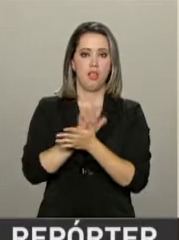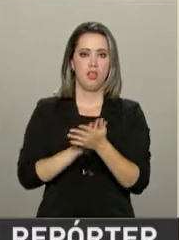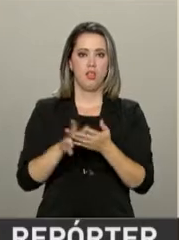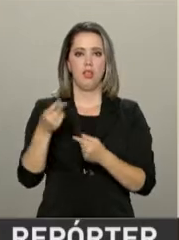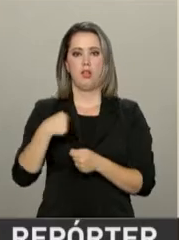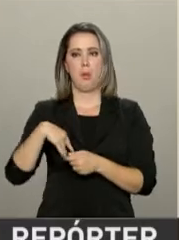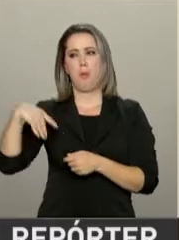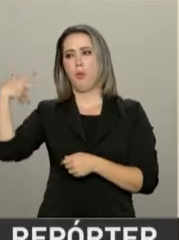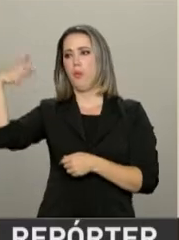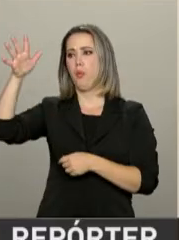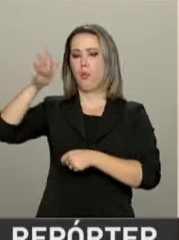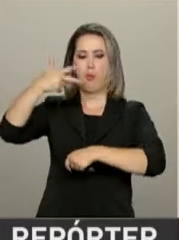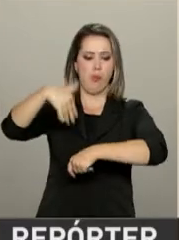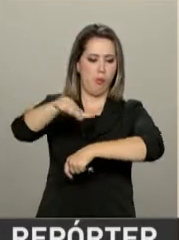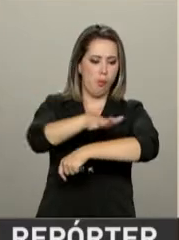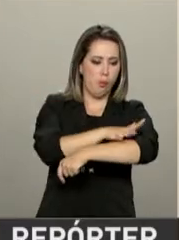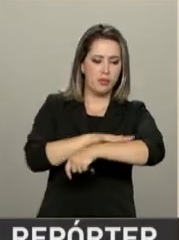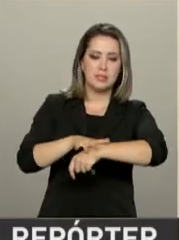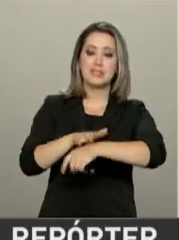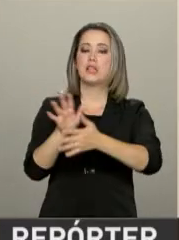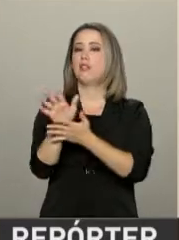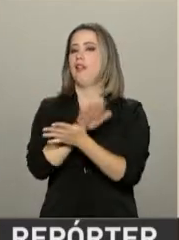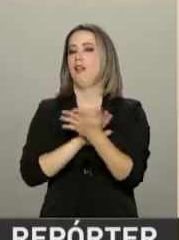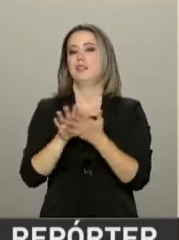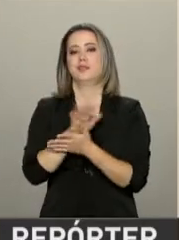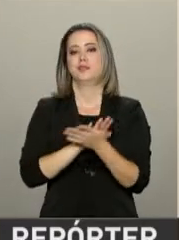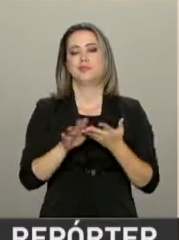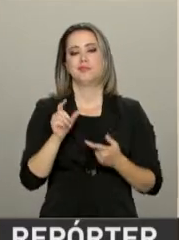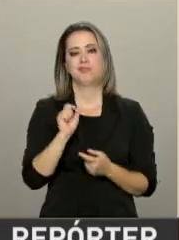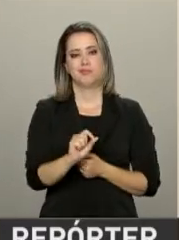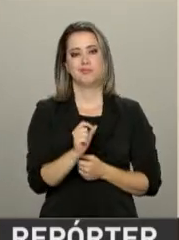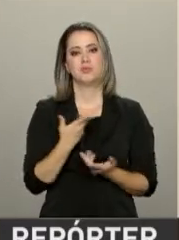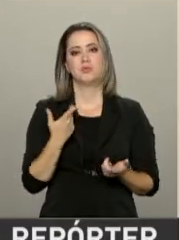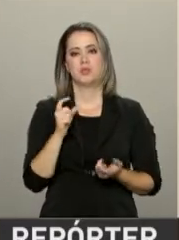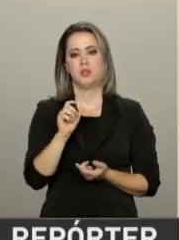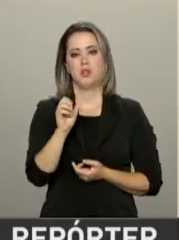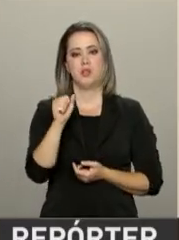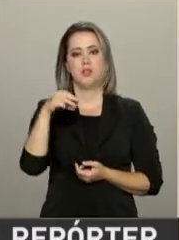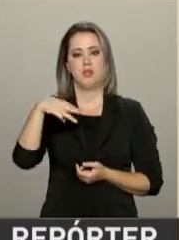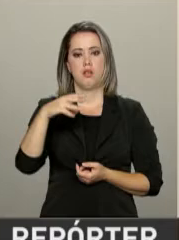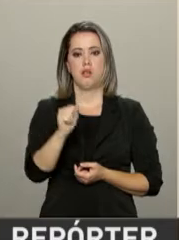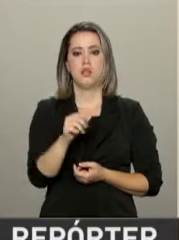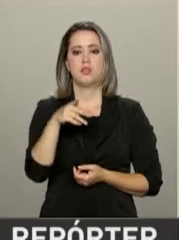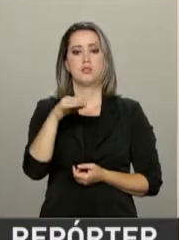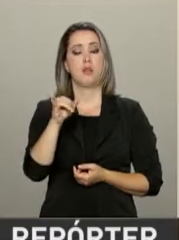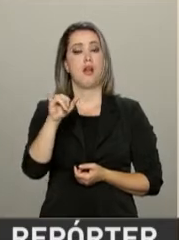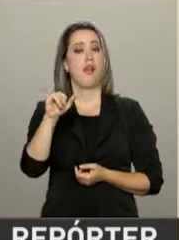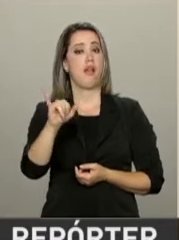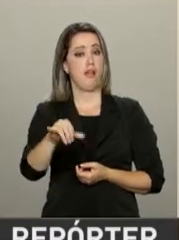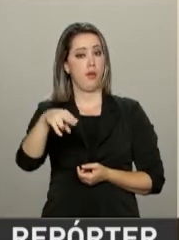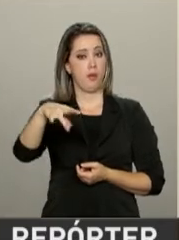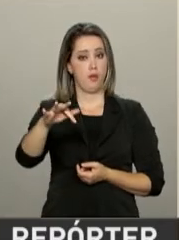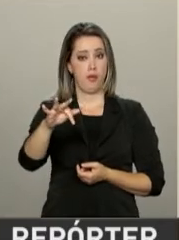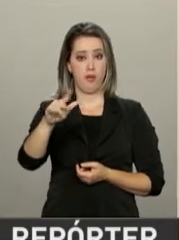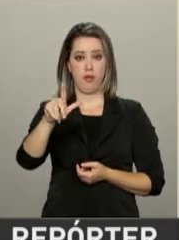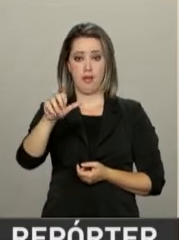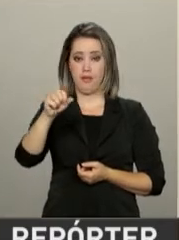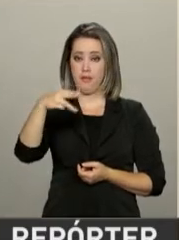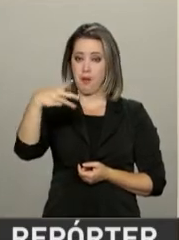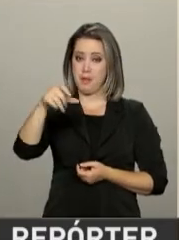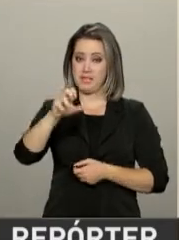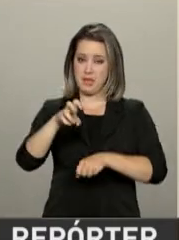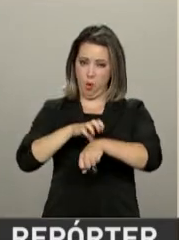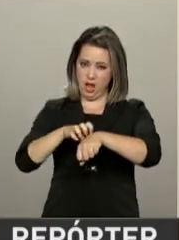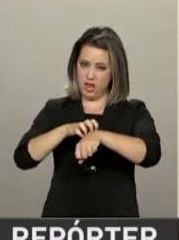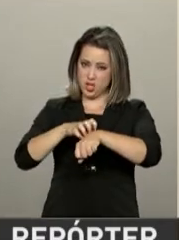com que ela seja mais disposta uma poluição que vai desencadear a sua crise as manhãs formação então na hora que você e é ligada com alergia